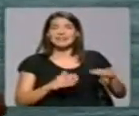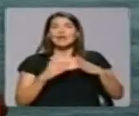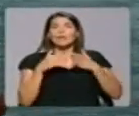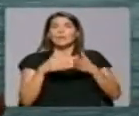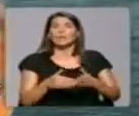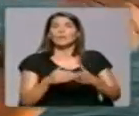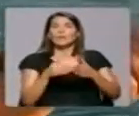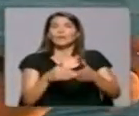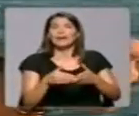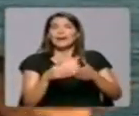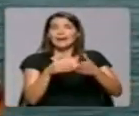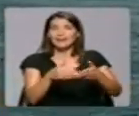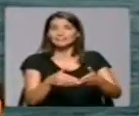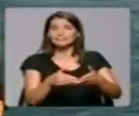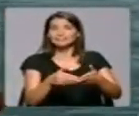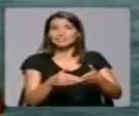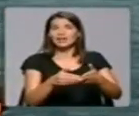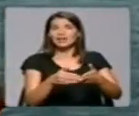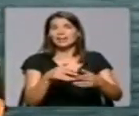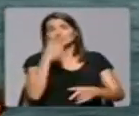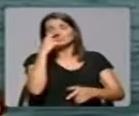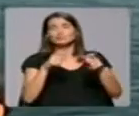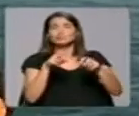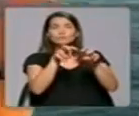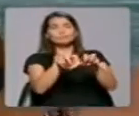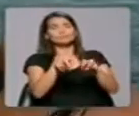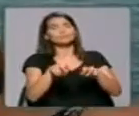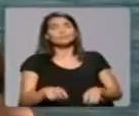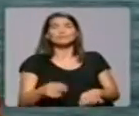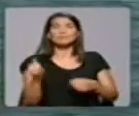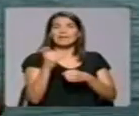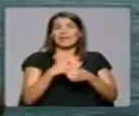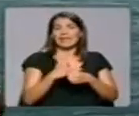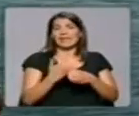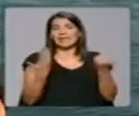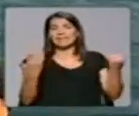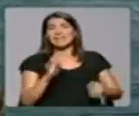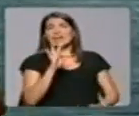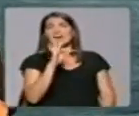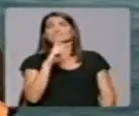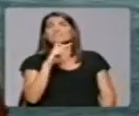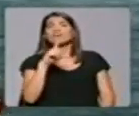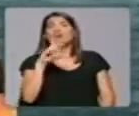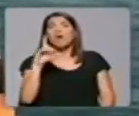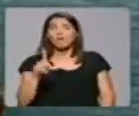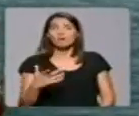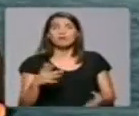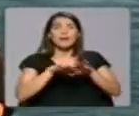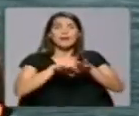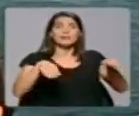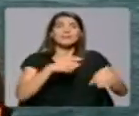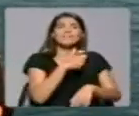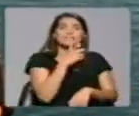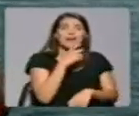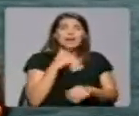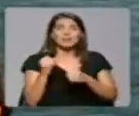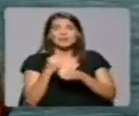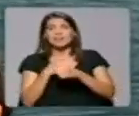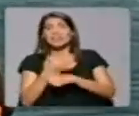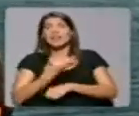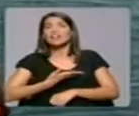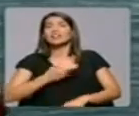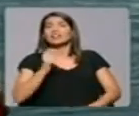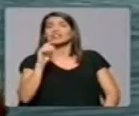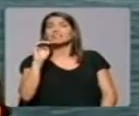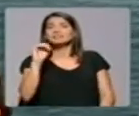barcos que chegam então e que levam as pessoas e as trazem a ilhas como a Ilha do Farol, a Praia de Faro, a Ilha Deserta, pessoas que